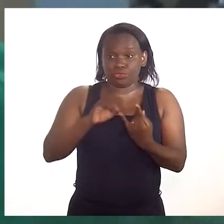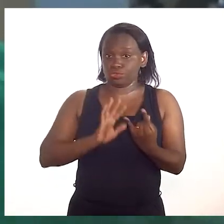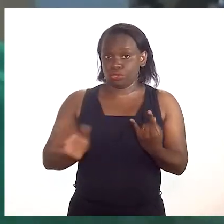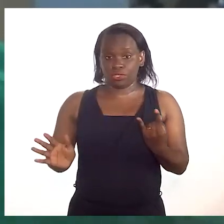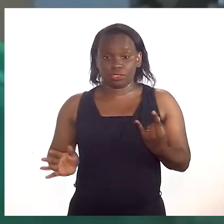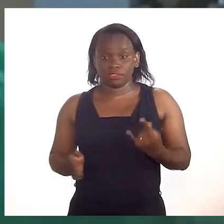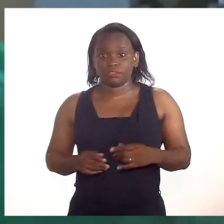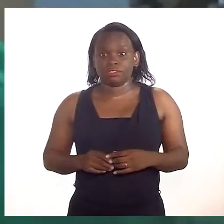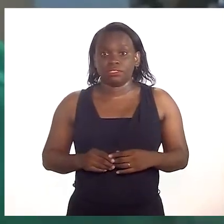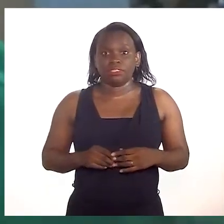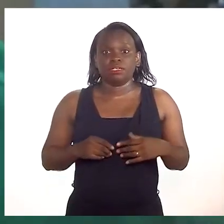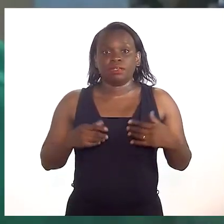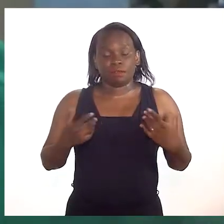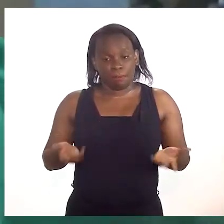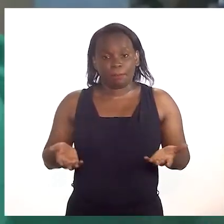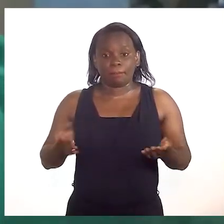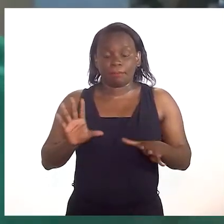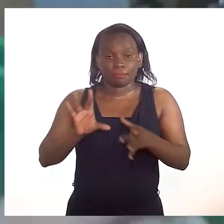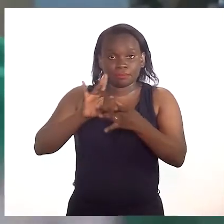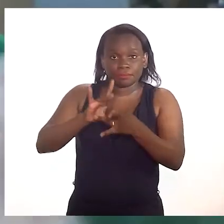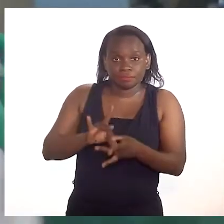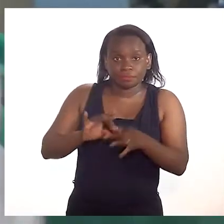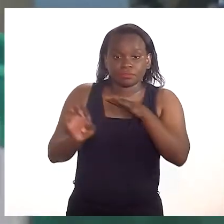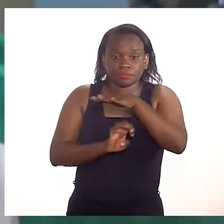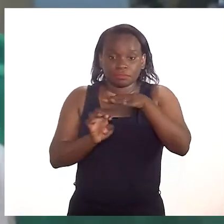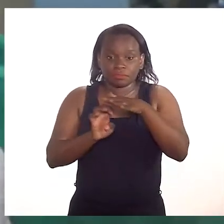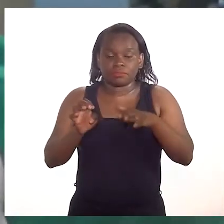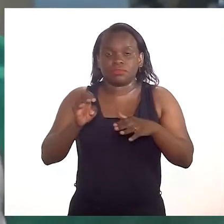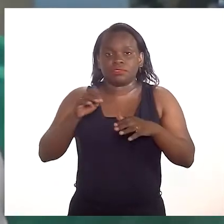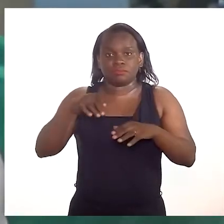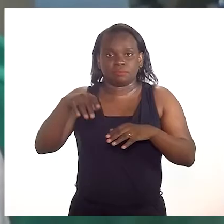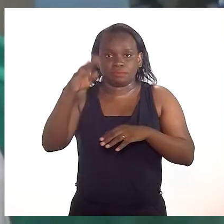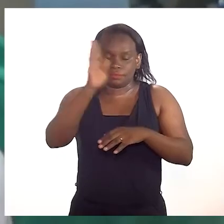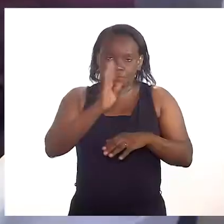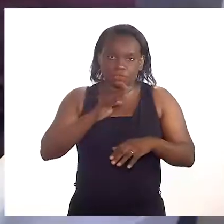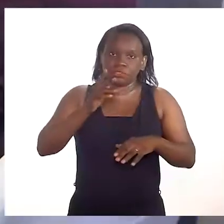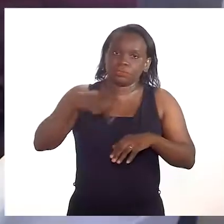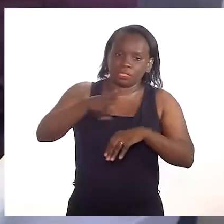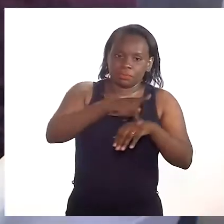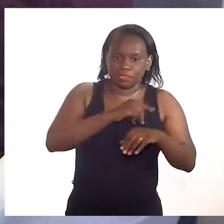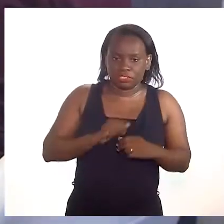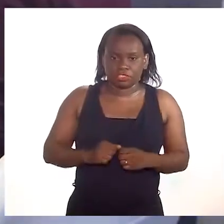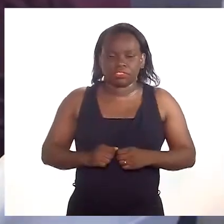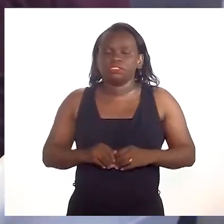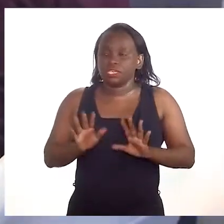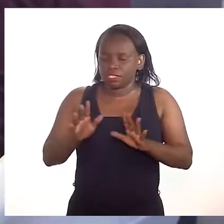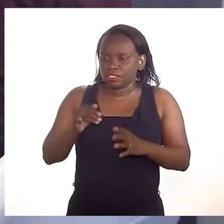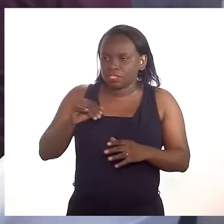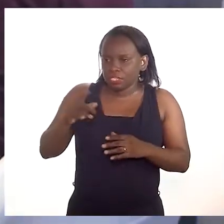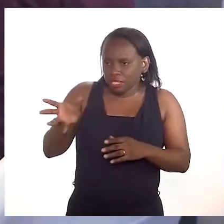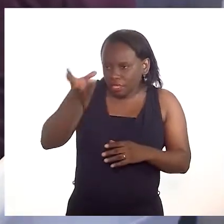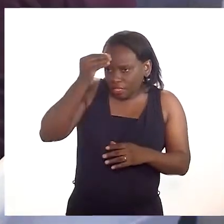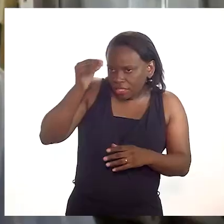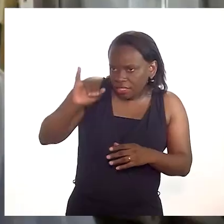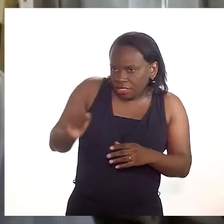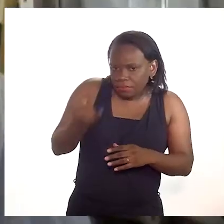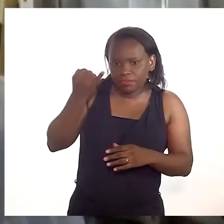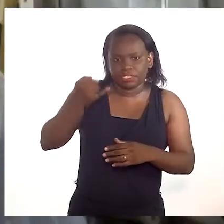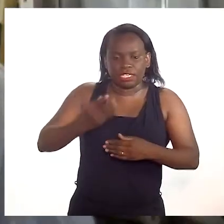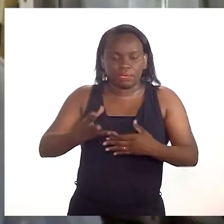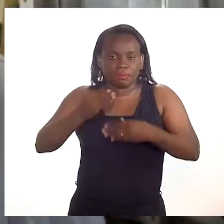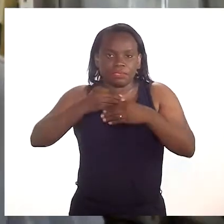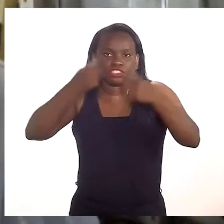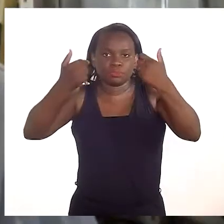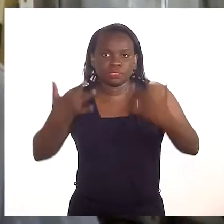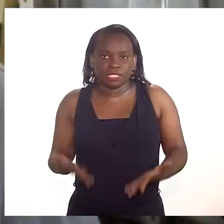para fazer isso, aliada a empresas multinacionais. Pegando um pouco a ideia, né, de